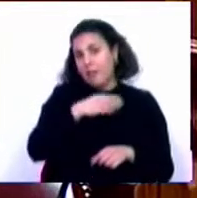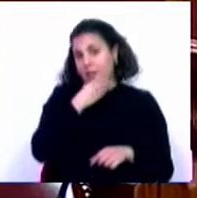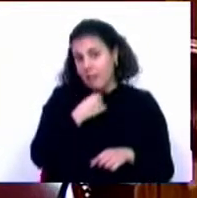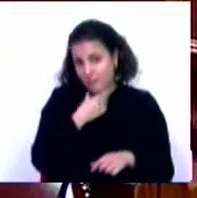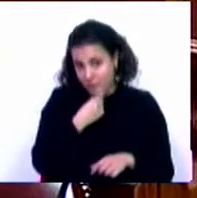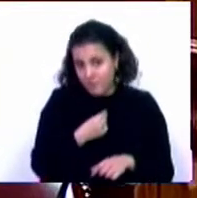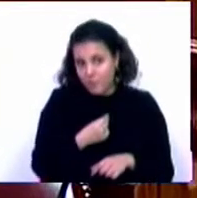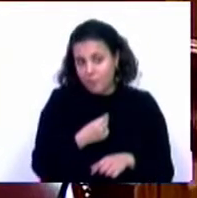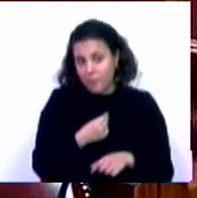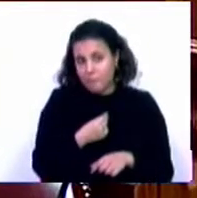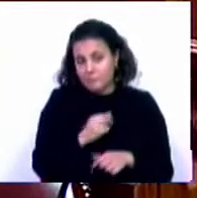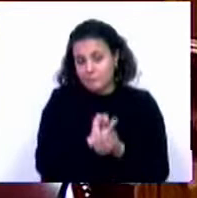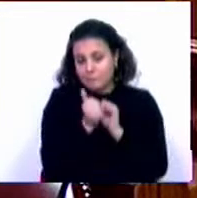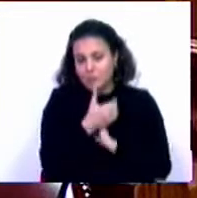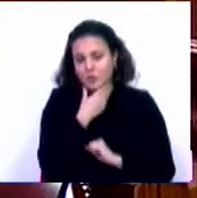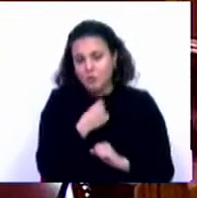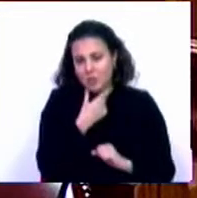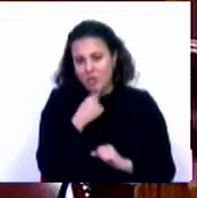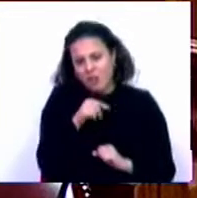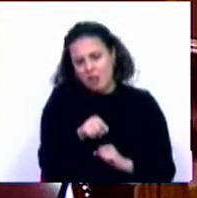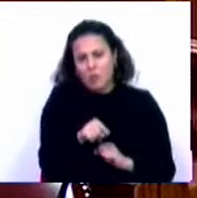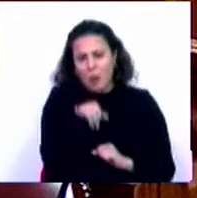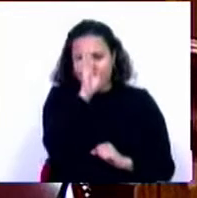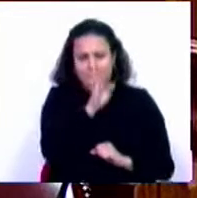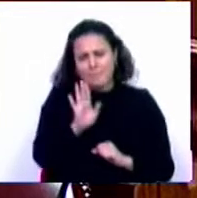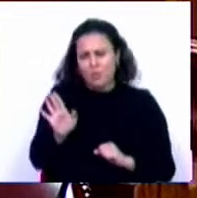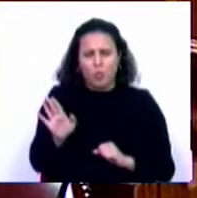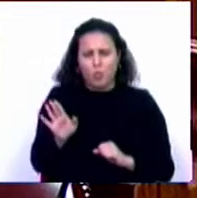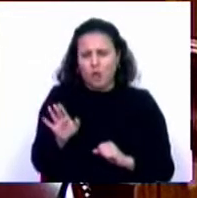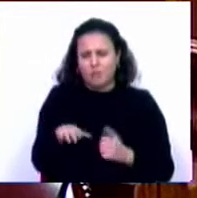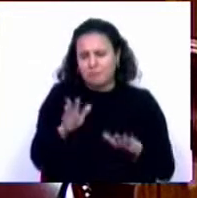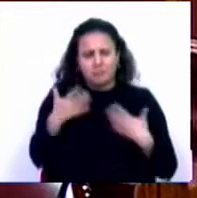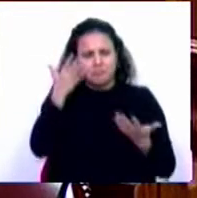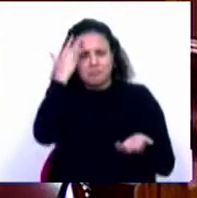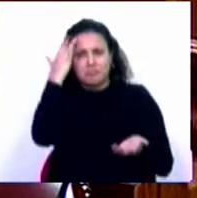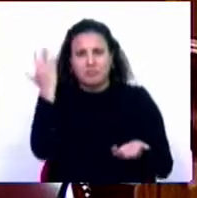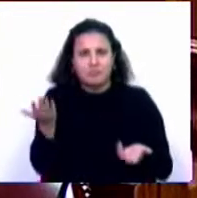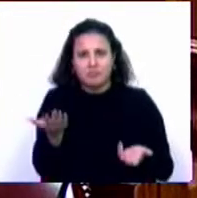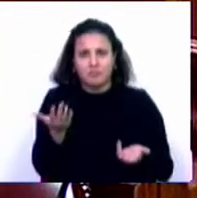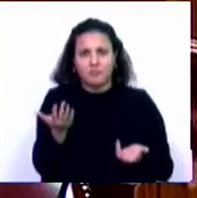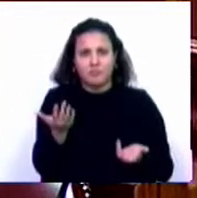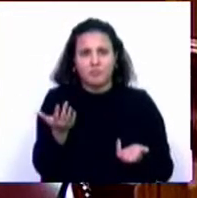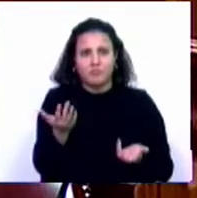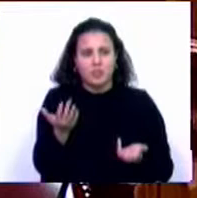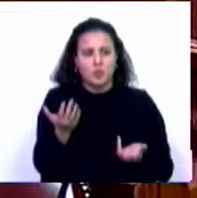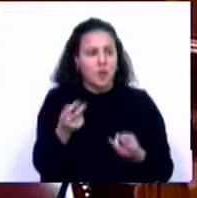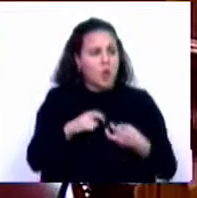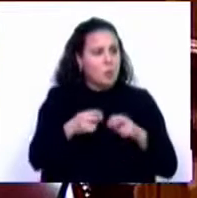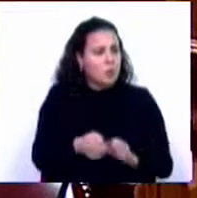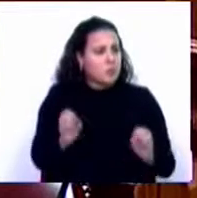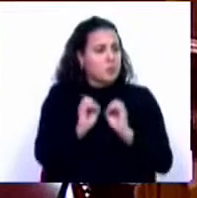devem ser uma coisa habitual, banal. Não há razão nenhuma para não serem feitos